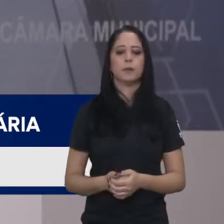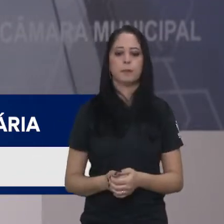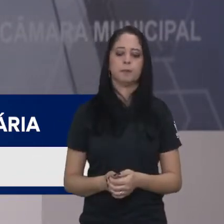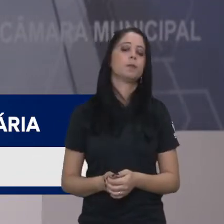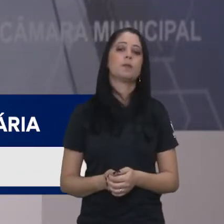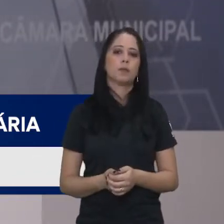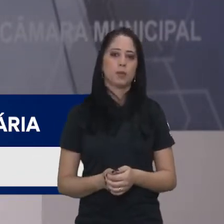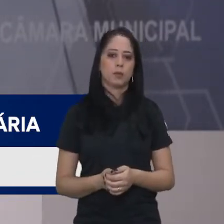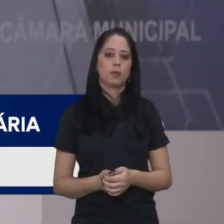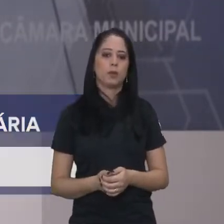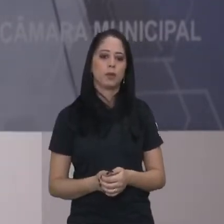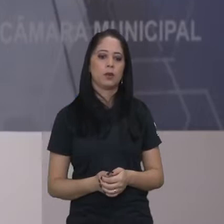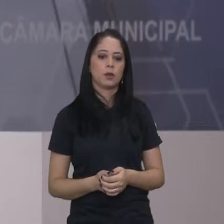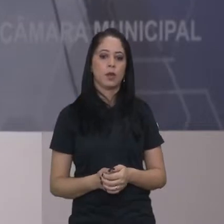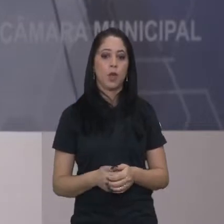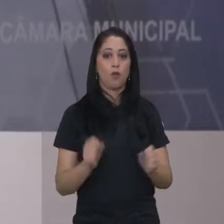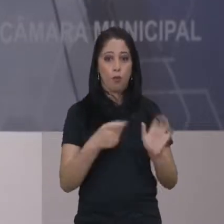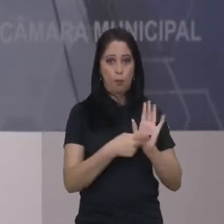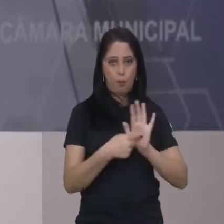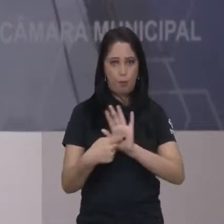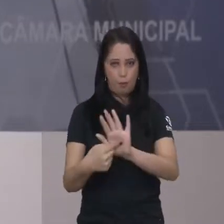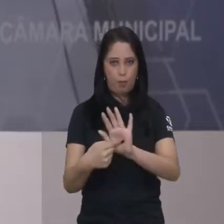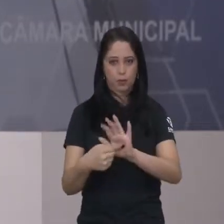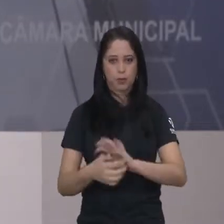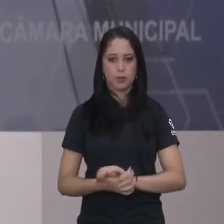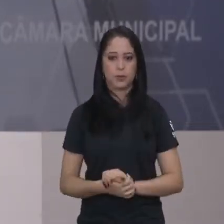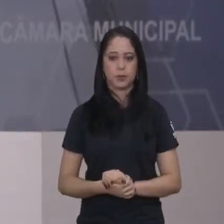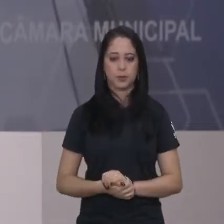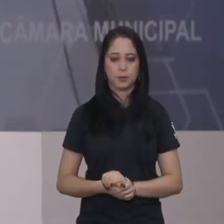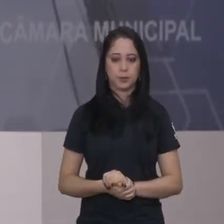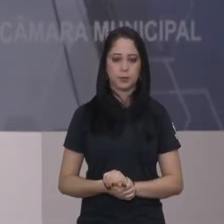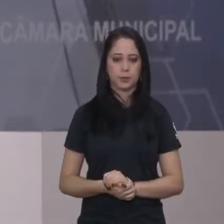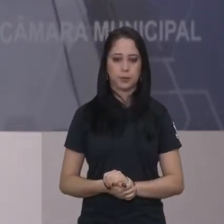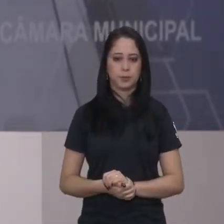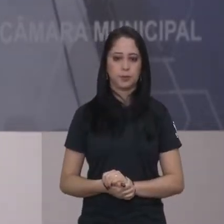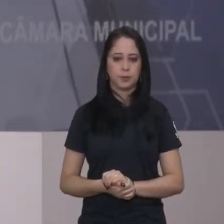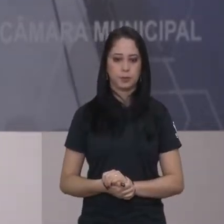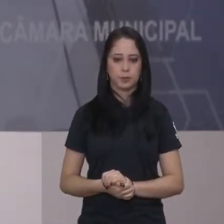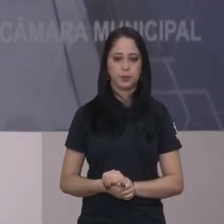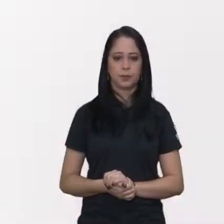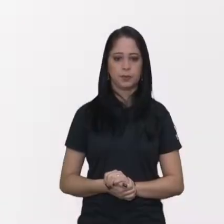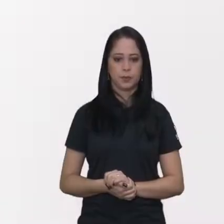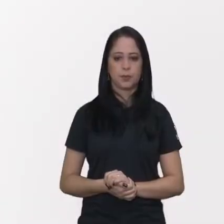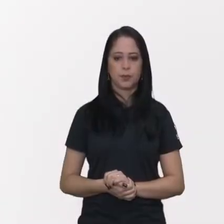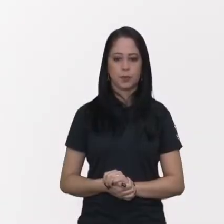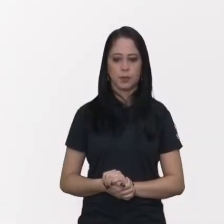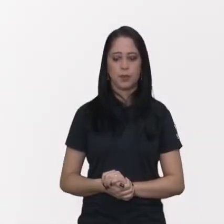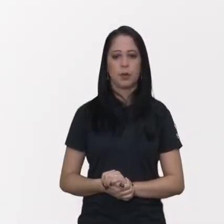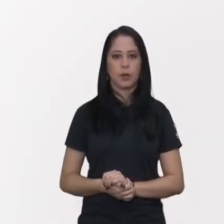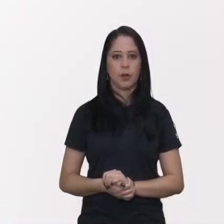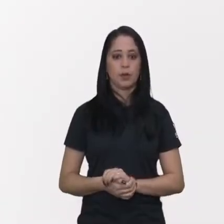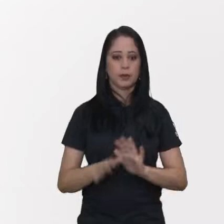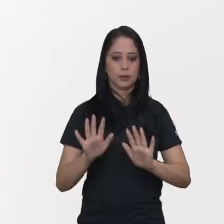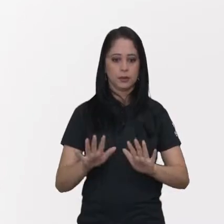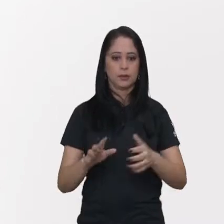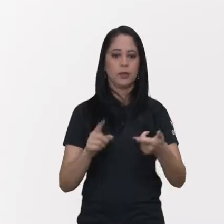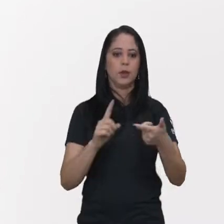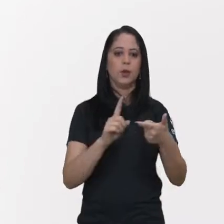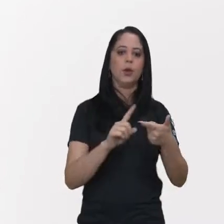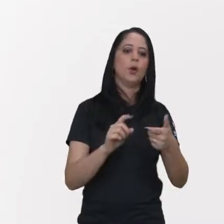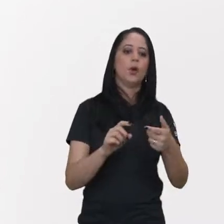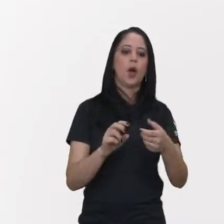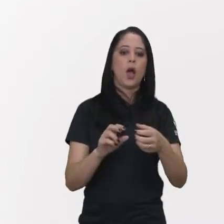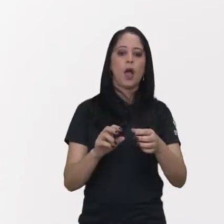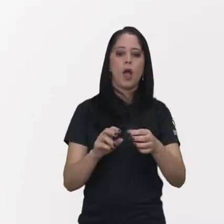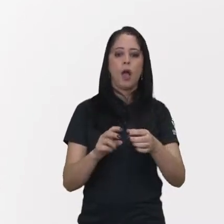E a gente tem instrumentos para resolver isso. E eu vou passar isso para vocês daqui a pouquinho. Bom, então, a regularização fundiária está ligada a uma série de políticas públicas.